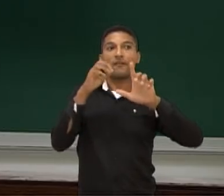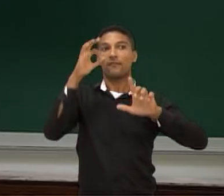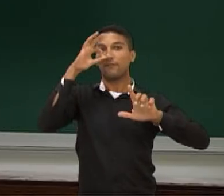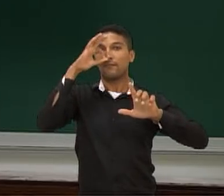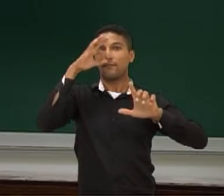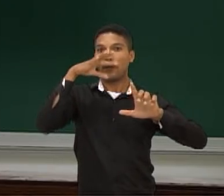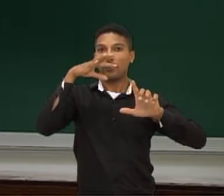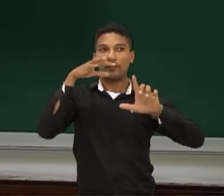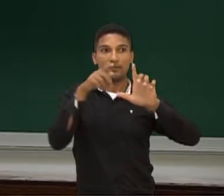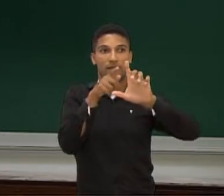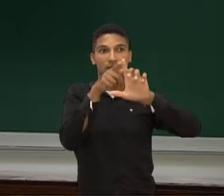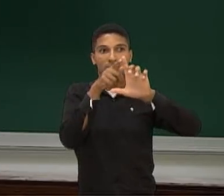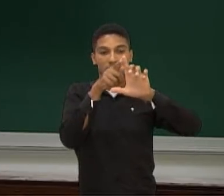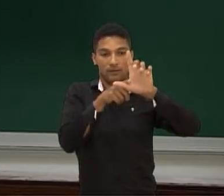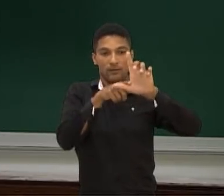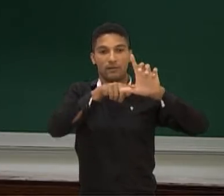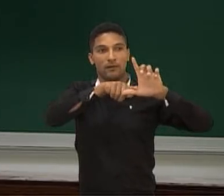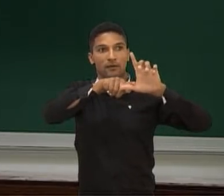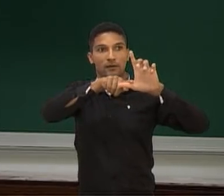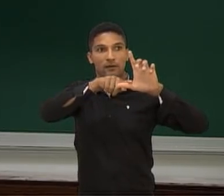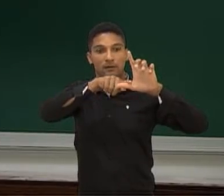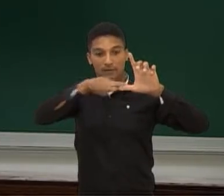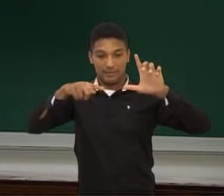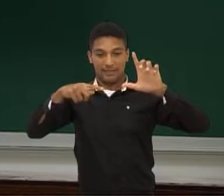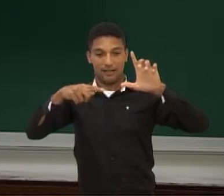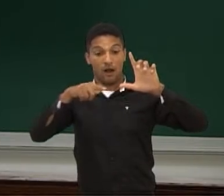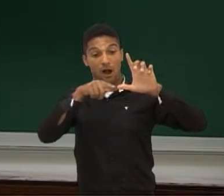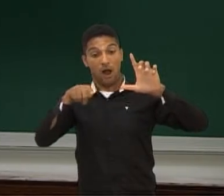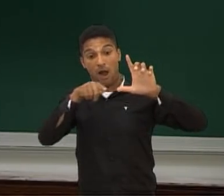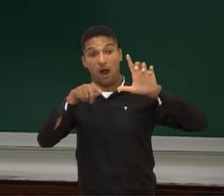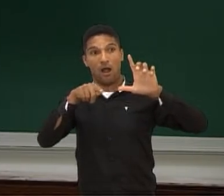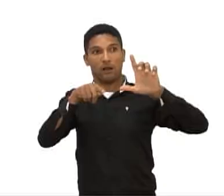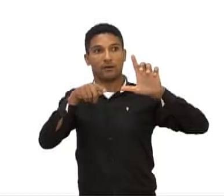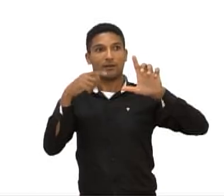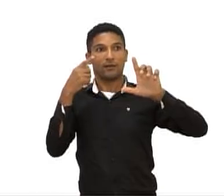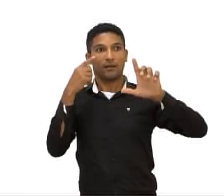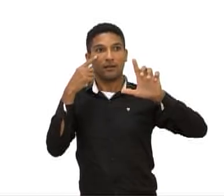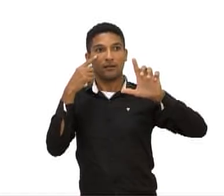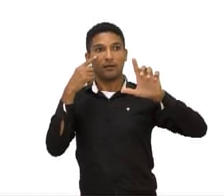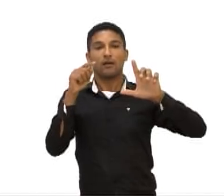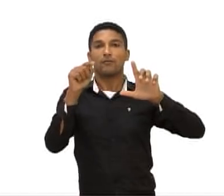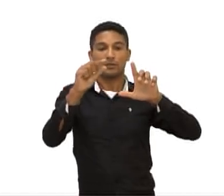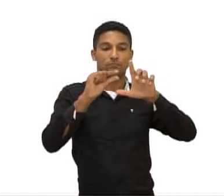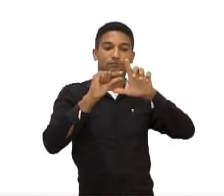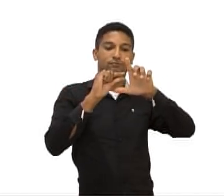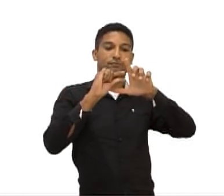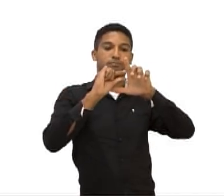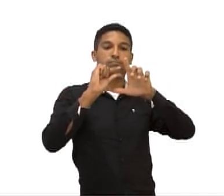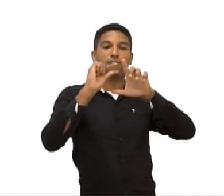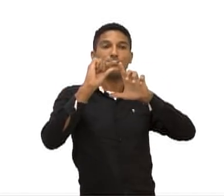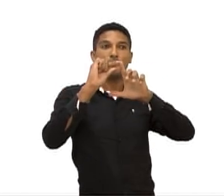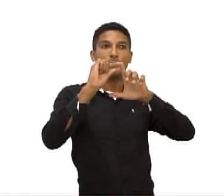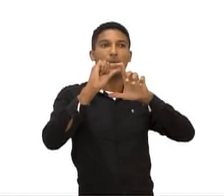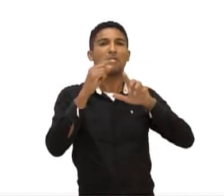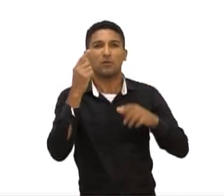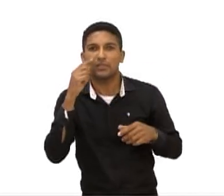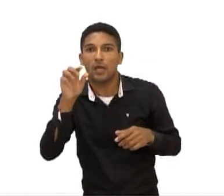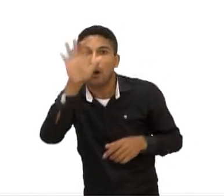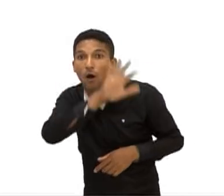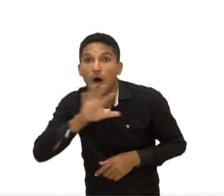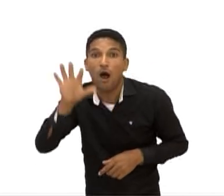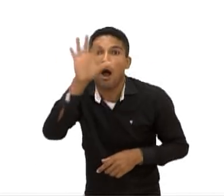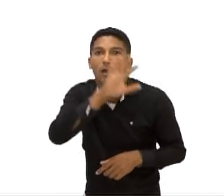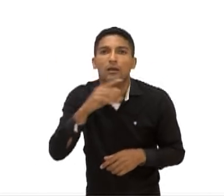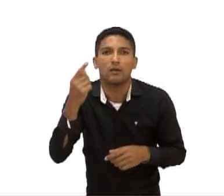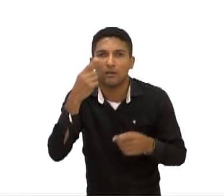já coloquei um exercício para vocês. Olha lá, observe essas peças e veja se você consegue diferenciá-las quanto às retas